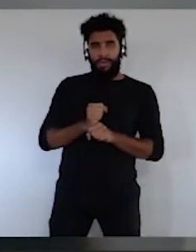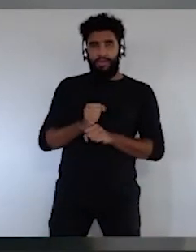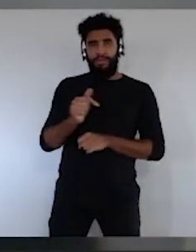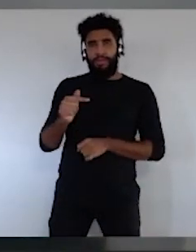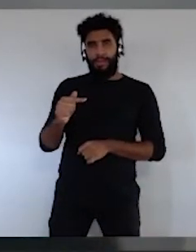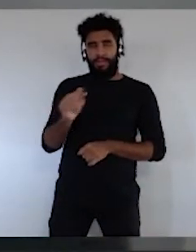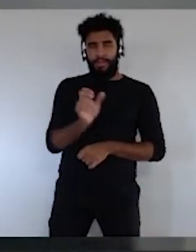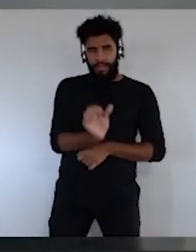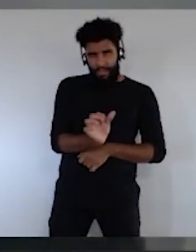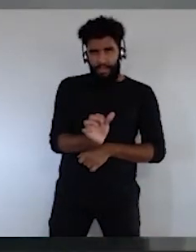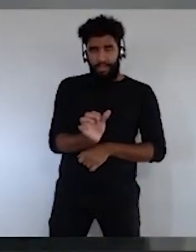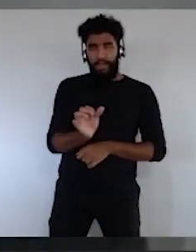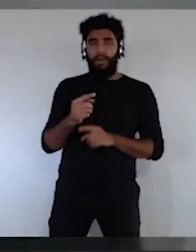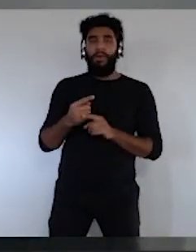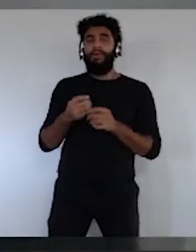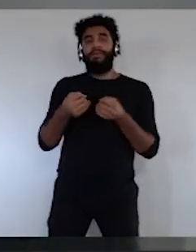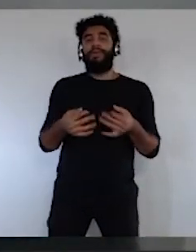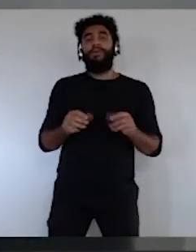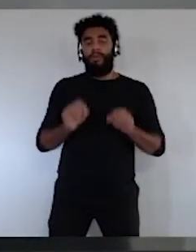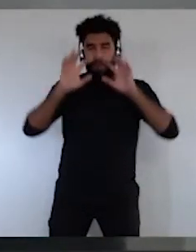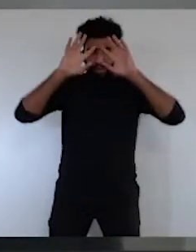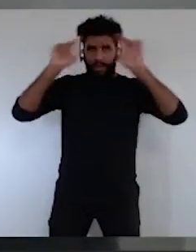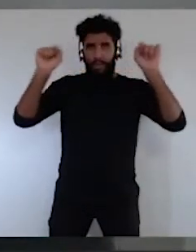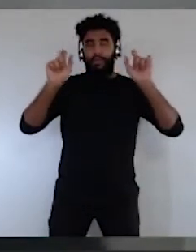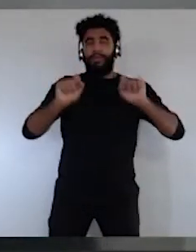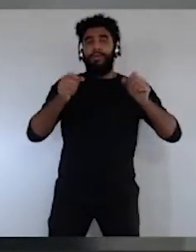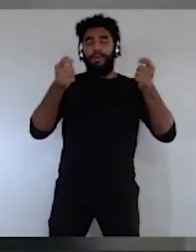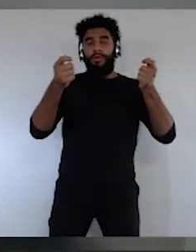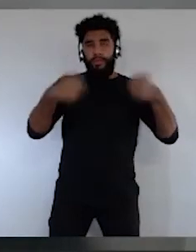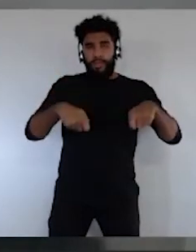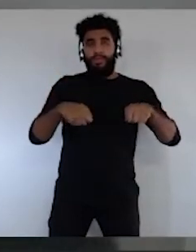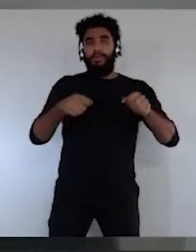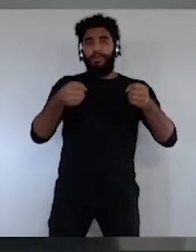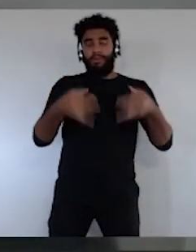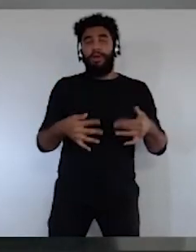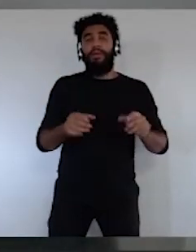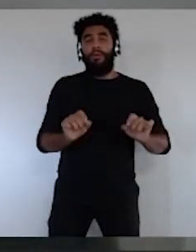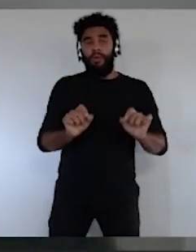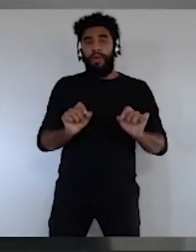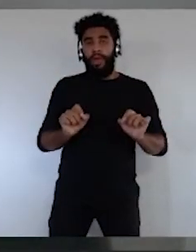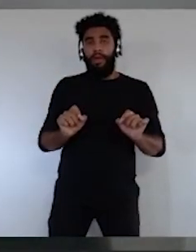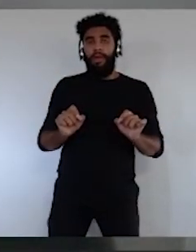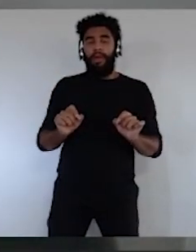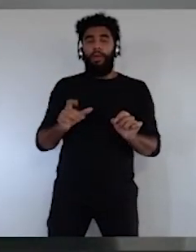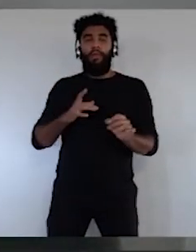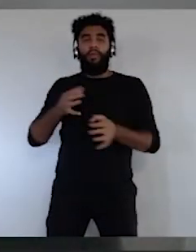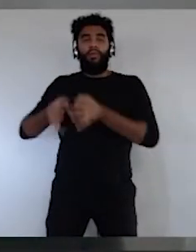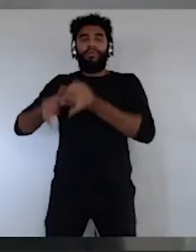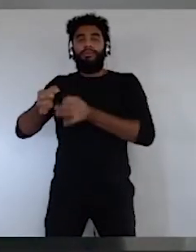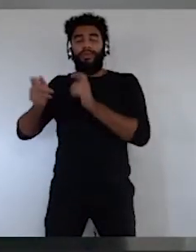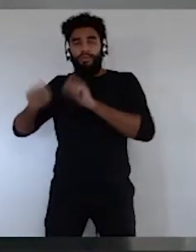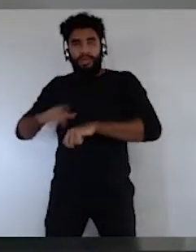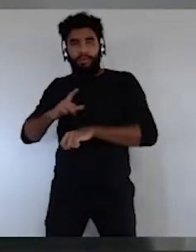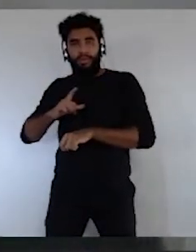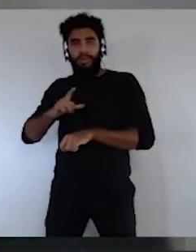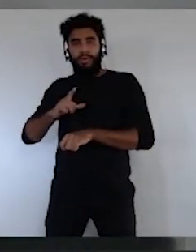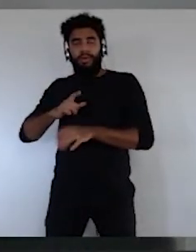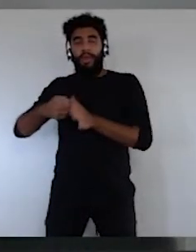a dizerem que não vai mudar nada, porque a ação revisional é igual ao recurso especial, é igual ao recurso extraordinário, coisa que eu não